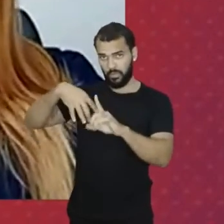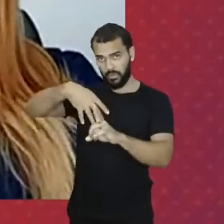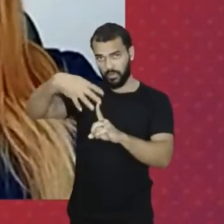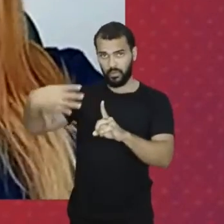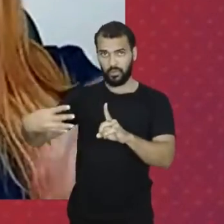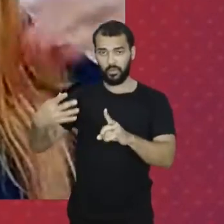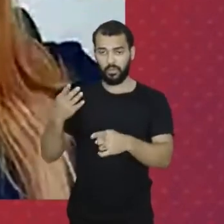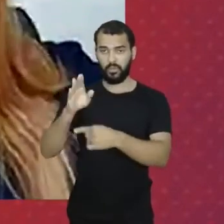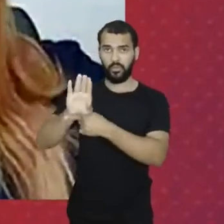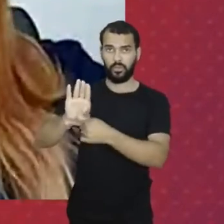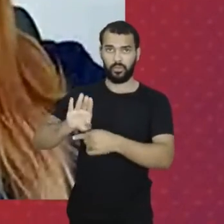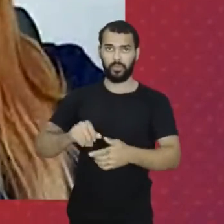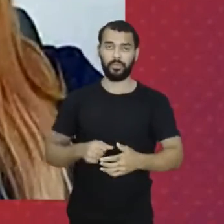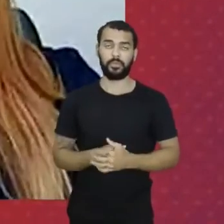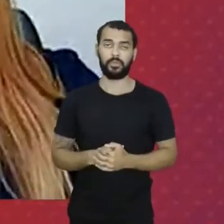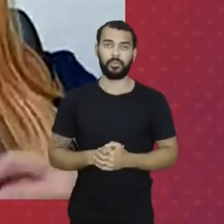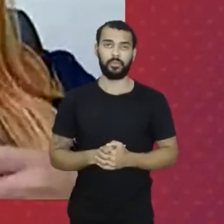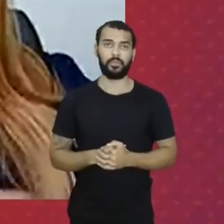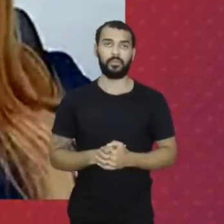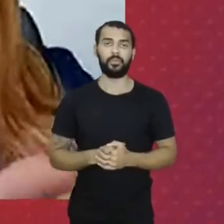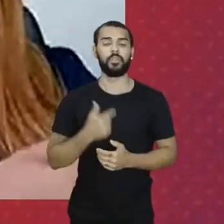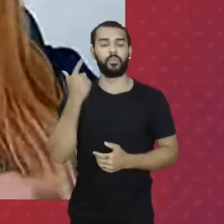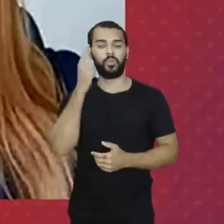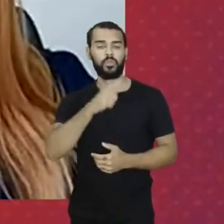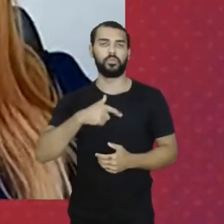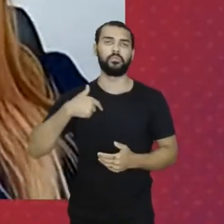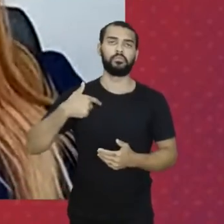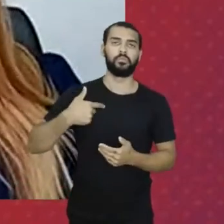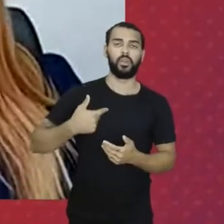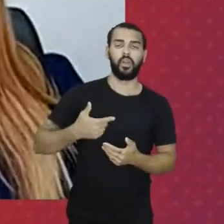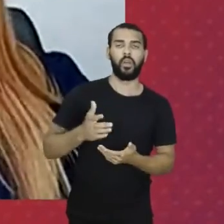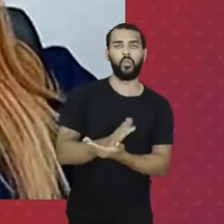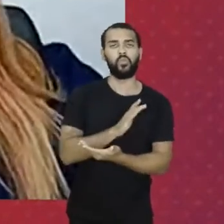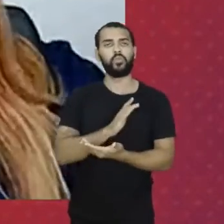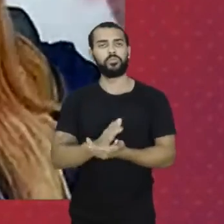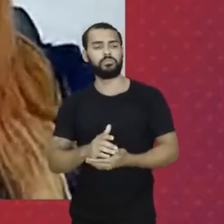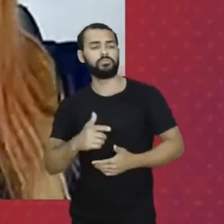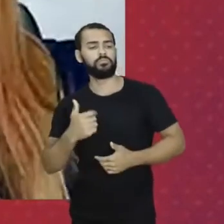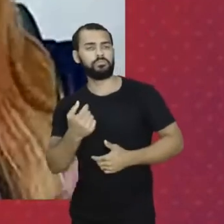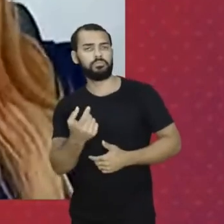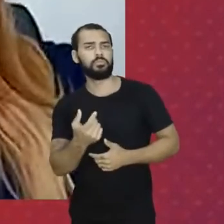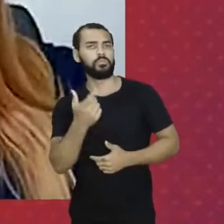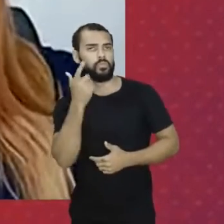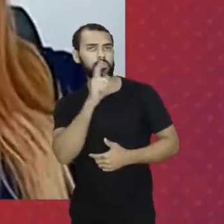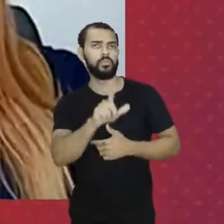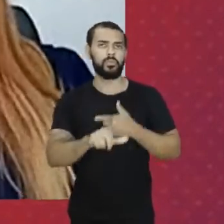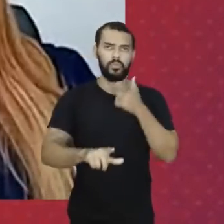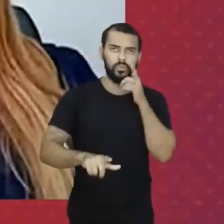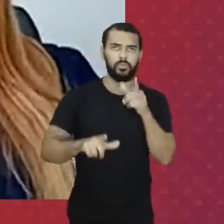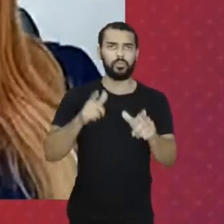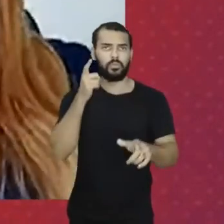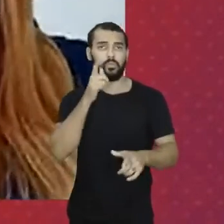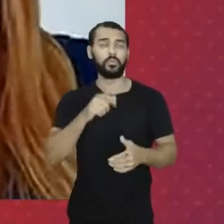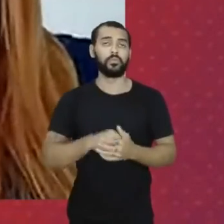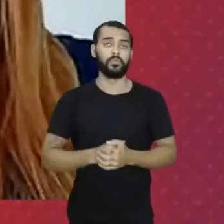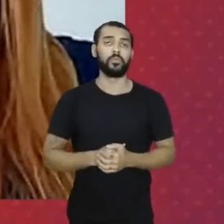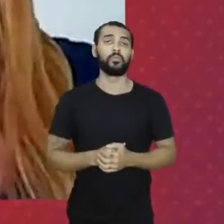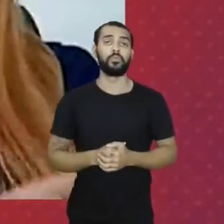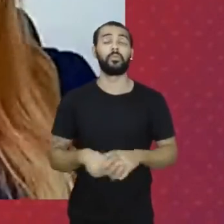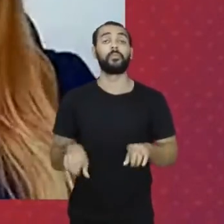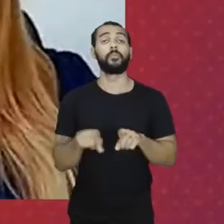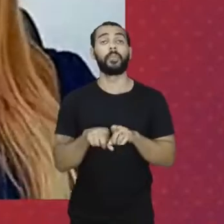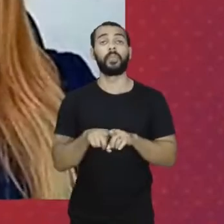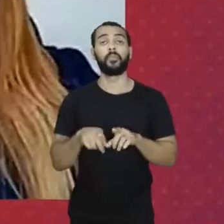né? Que foram sendo conquistadas, algumas foram sendo aí derrotadas, mas partiu desses espaços. Na gestão